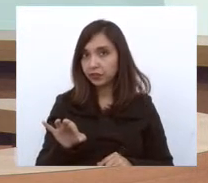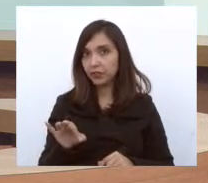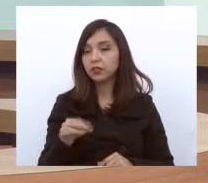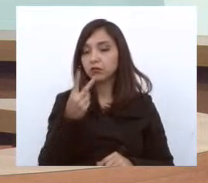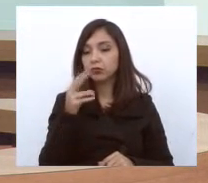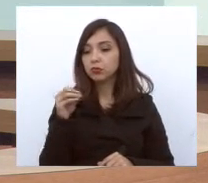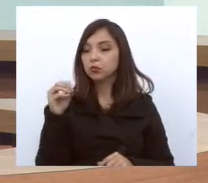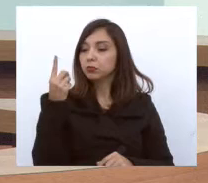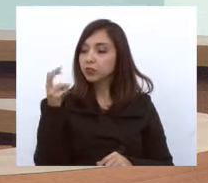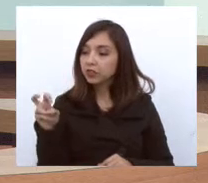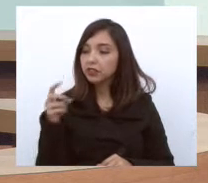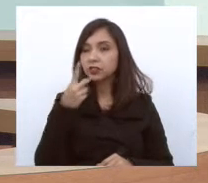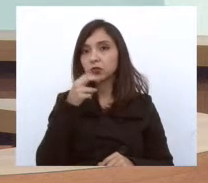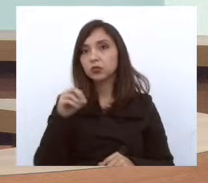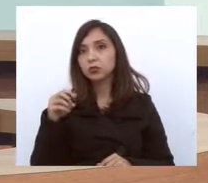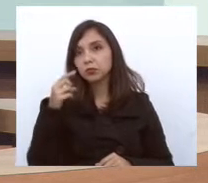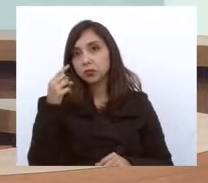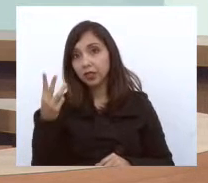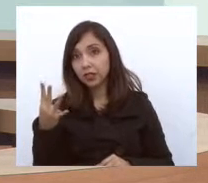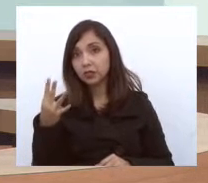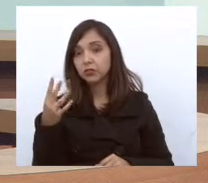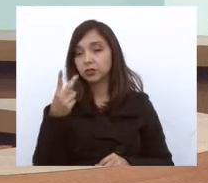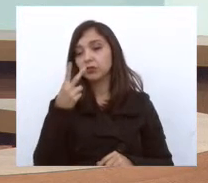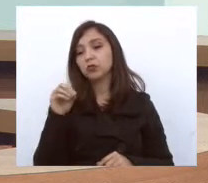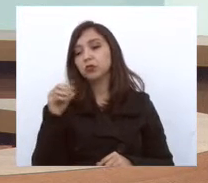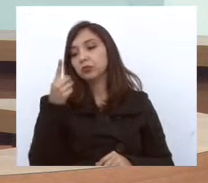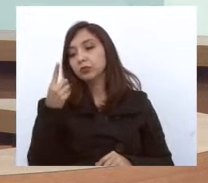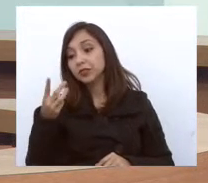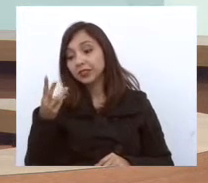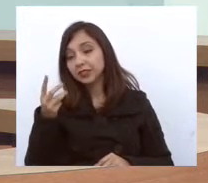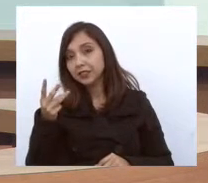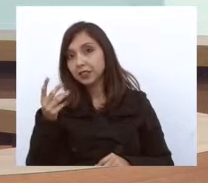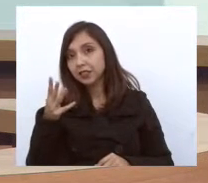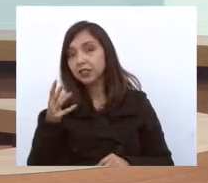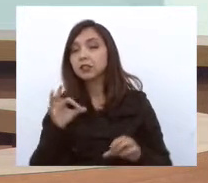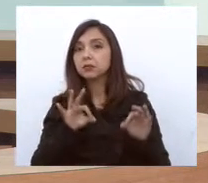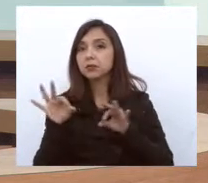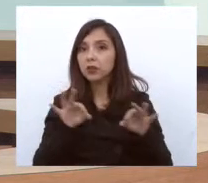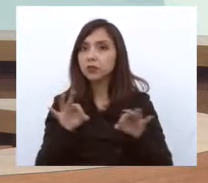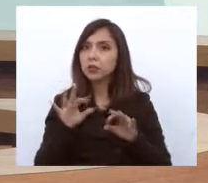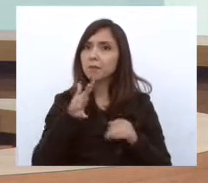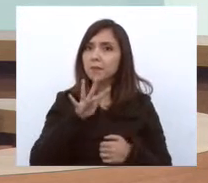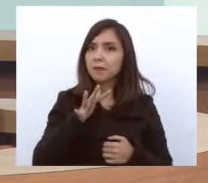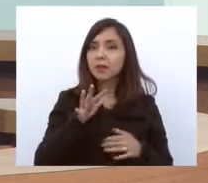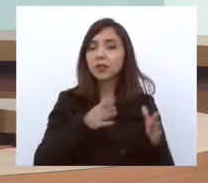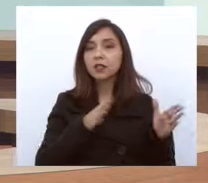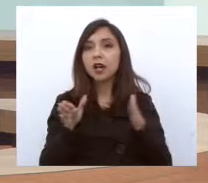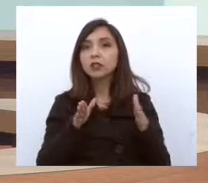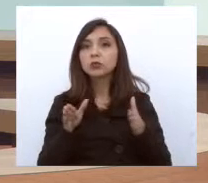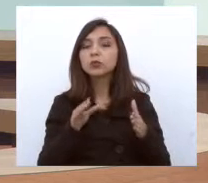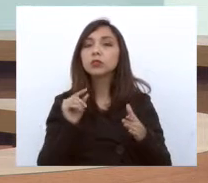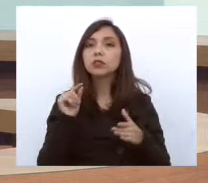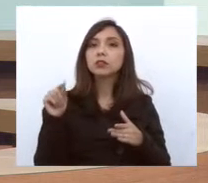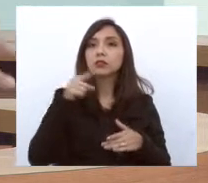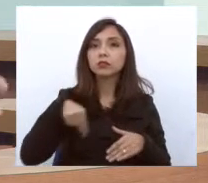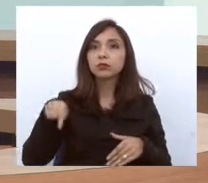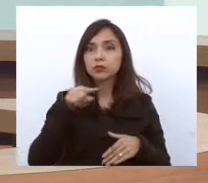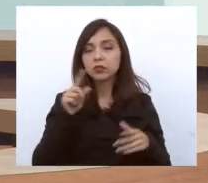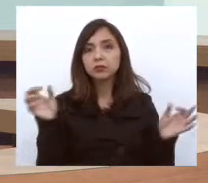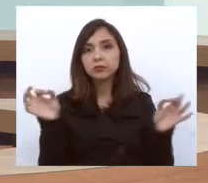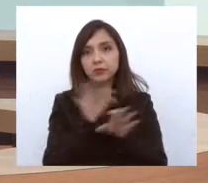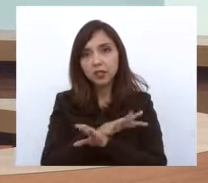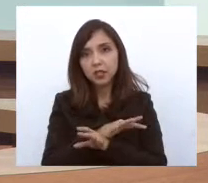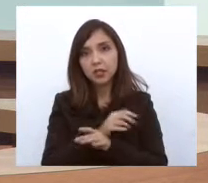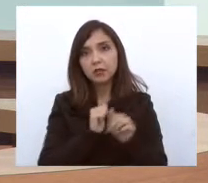2015, 2014 e 2013. Retroagir ou numa média razoável para que a gente possa realmente terminar